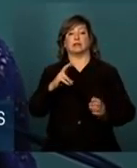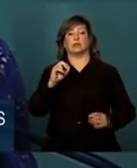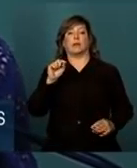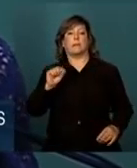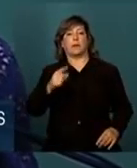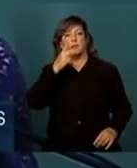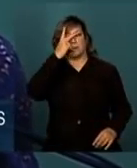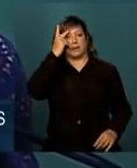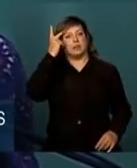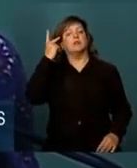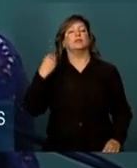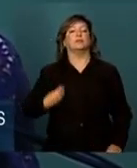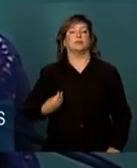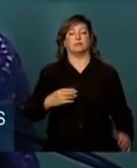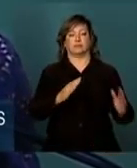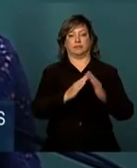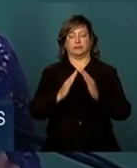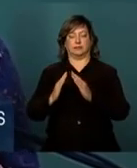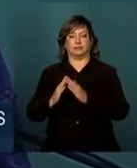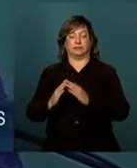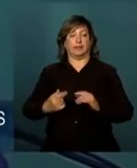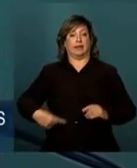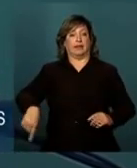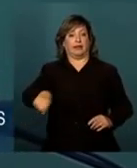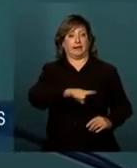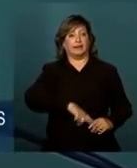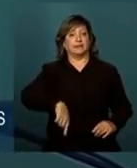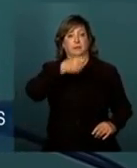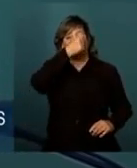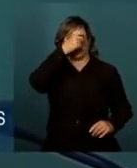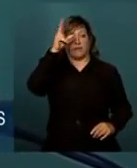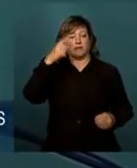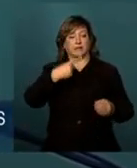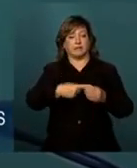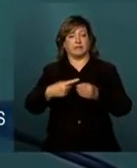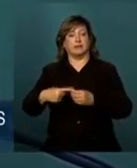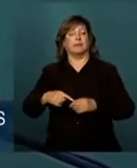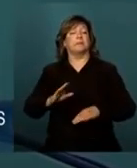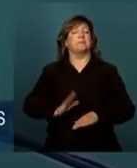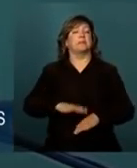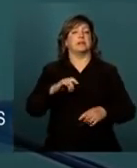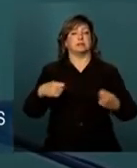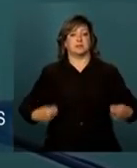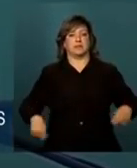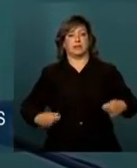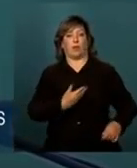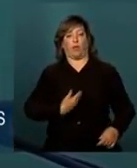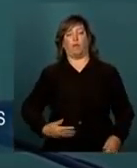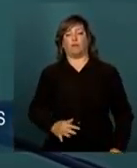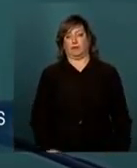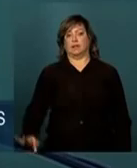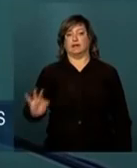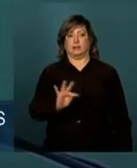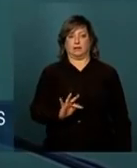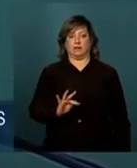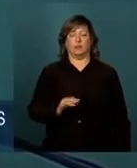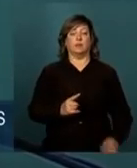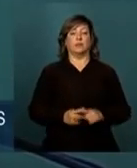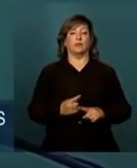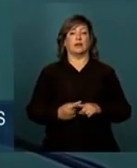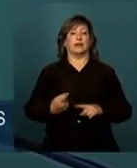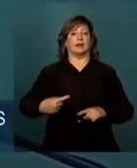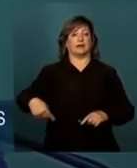habitantes. Sei que são as prefeituras que mais precisam do governo federal, porque